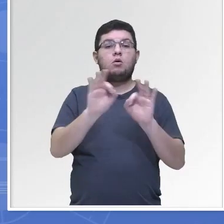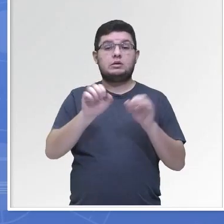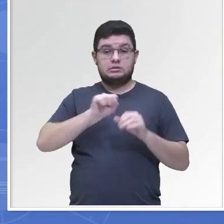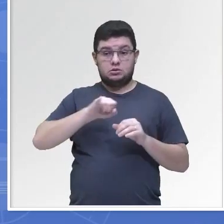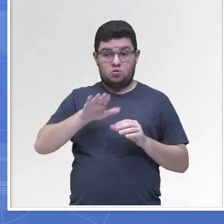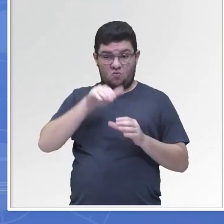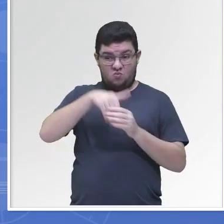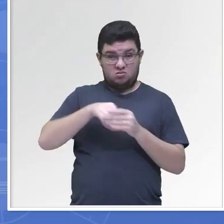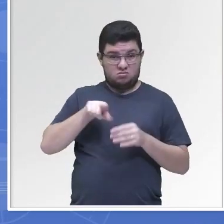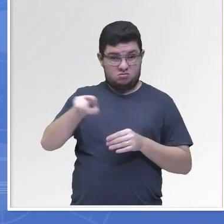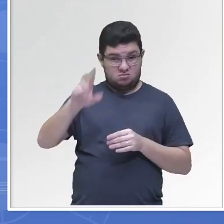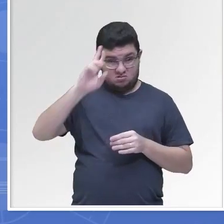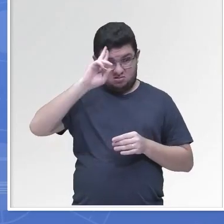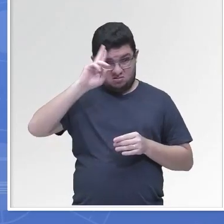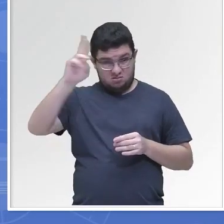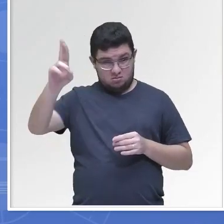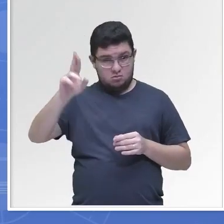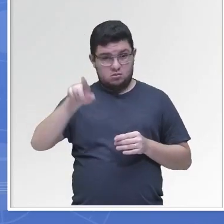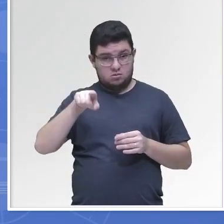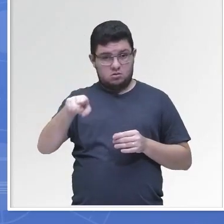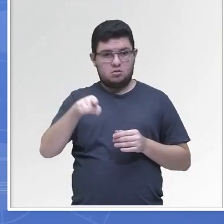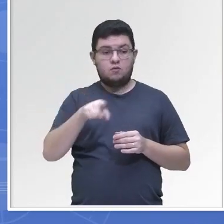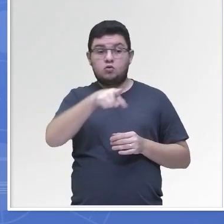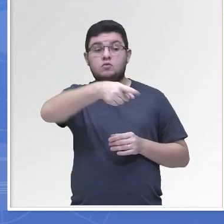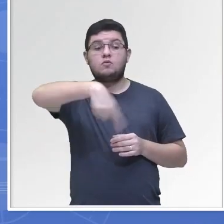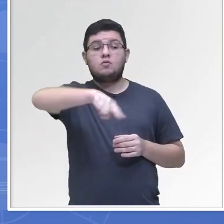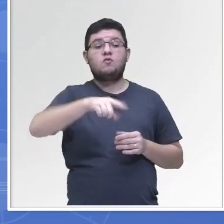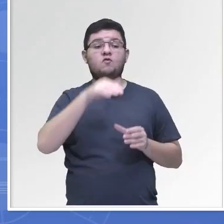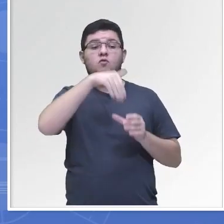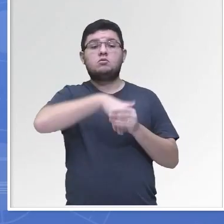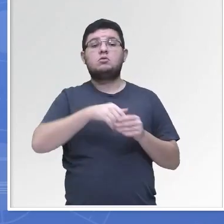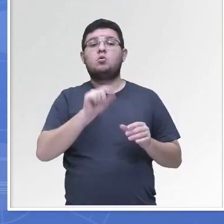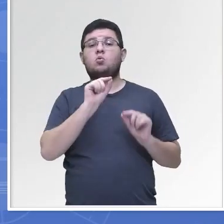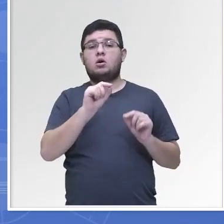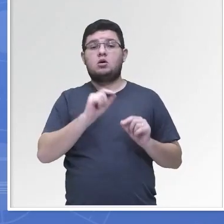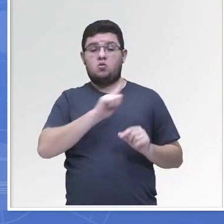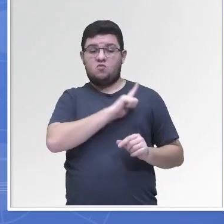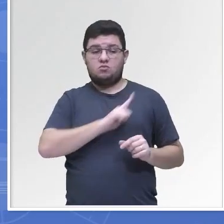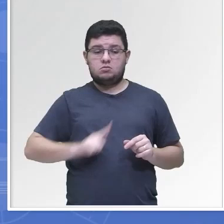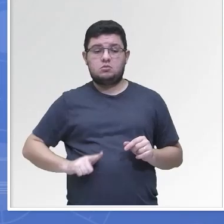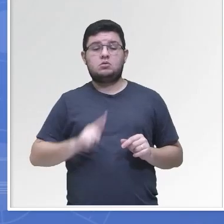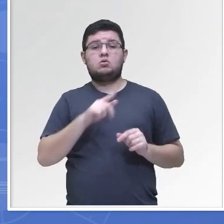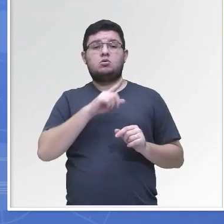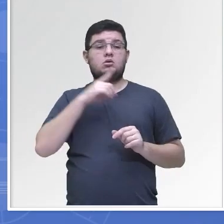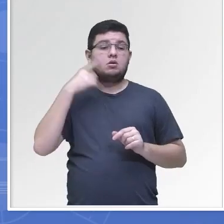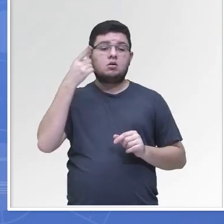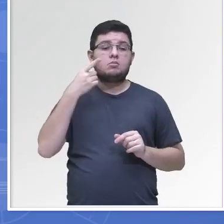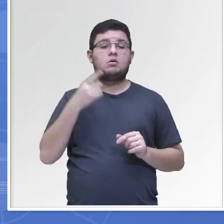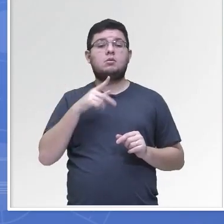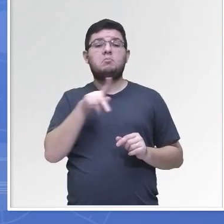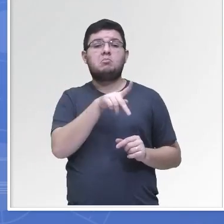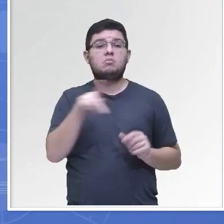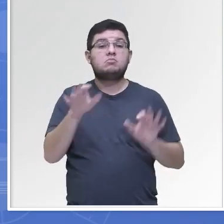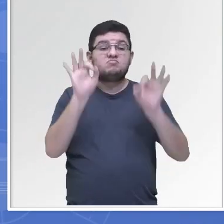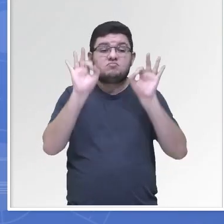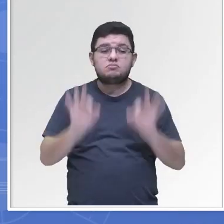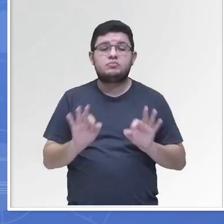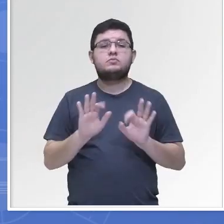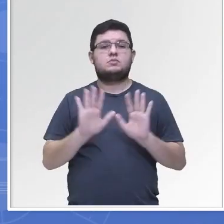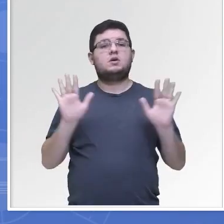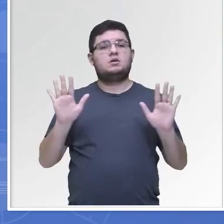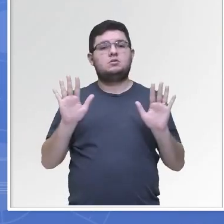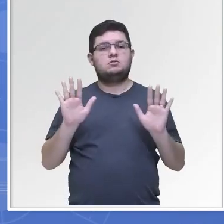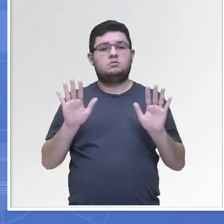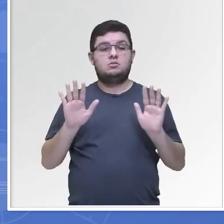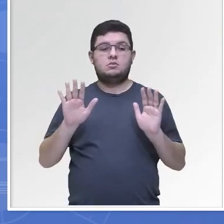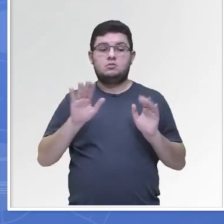e muitas vezes usava da força, dizia, vocês vão votar no fulano, eles votavam no fulano e acabou-se. Então o voto de